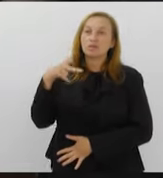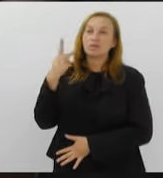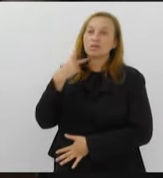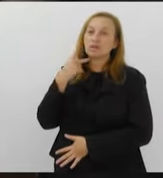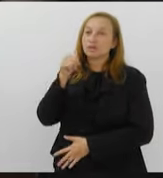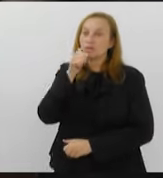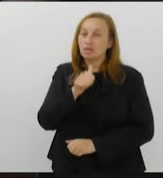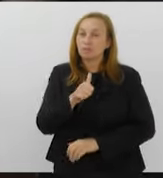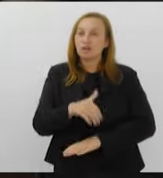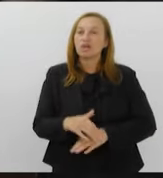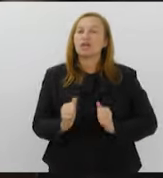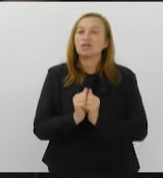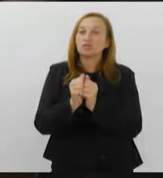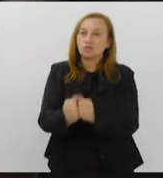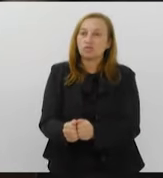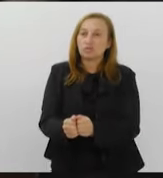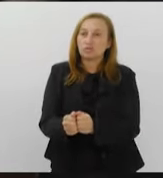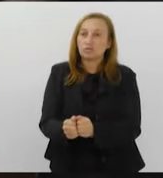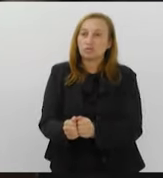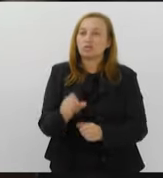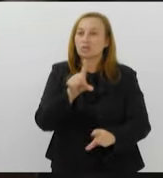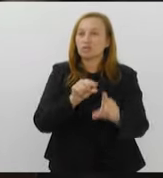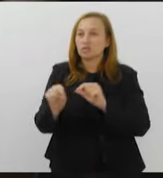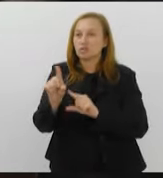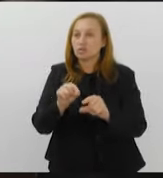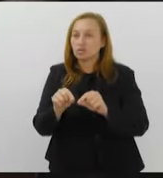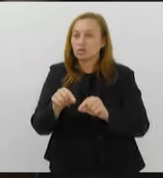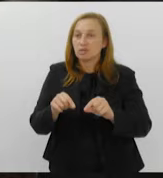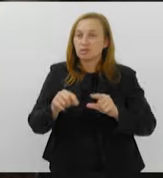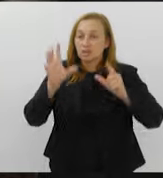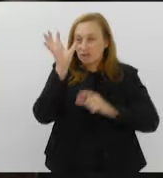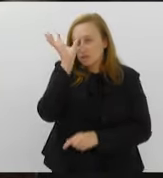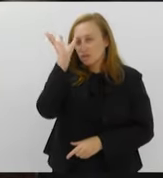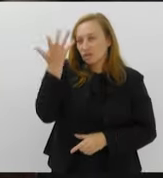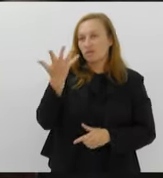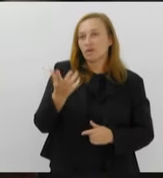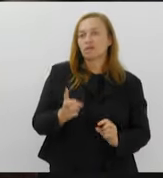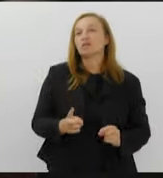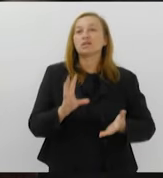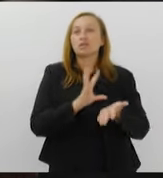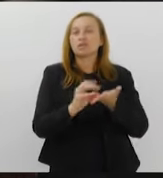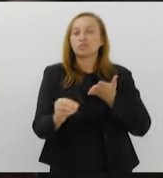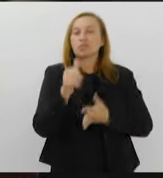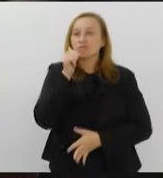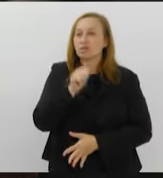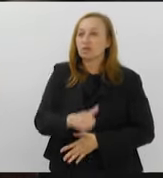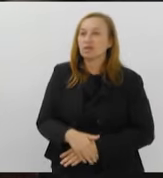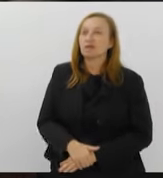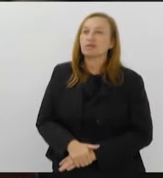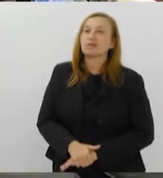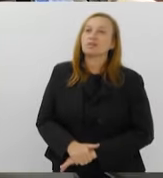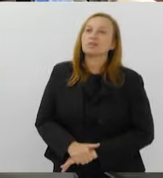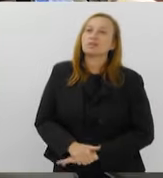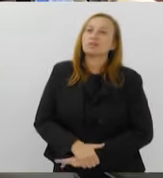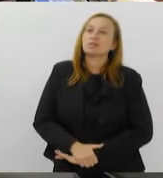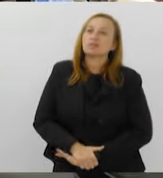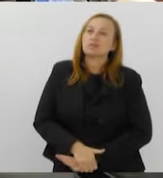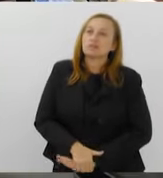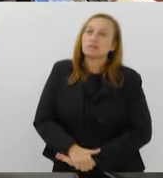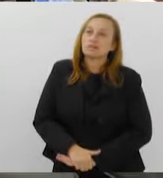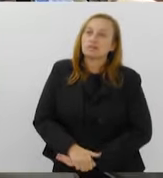mulher, juntas tomando as decisões a respeito das pautas femininas.